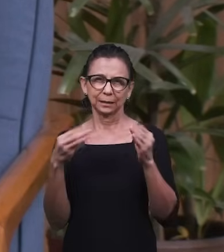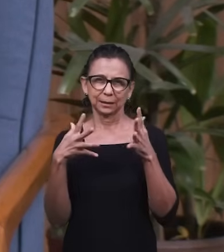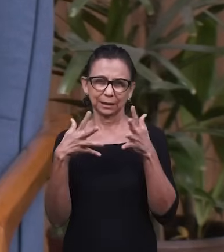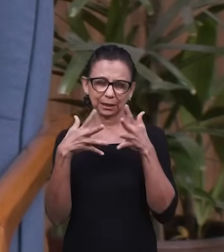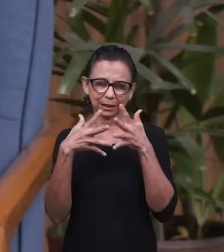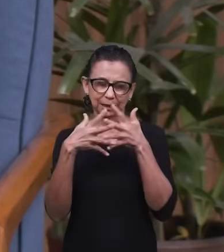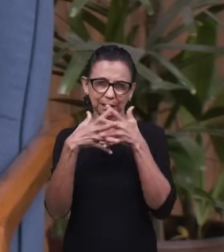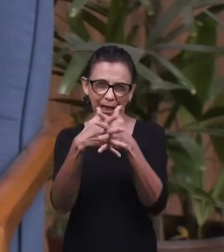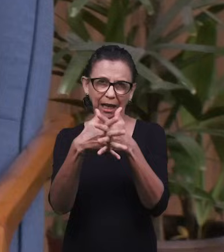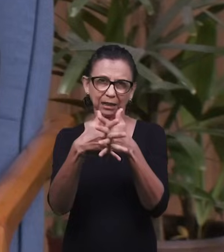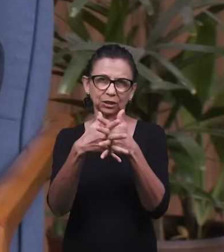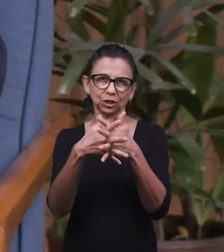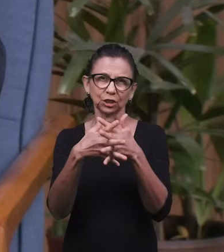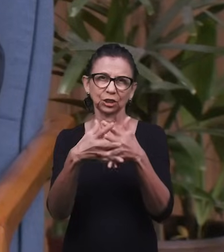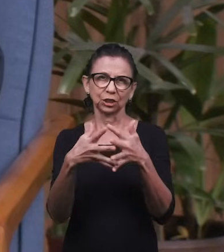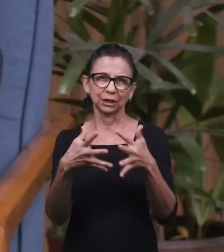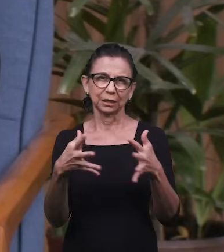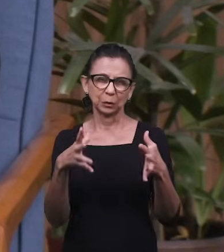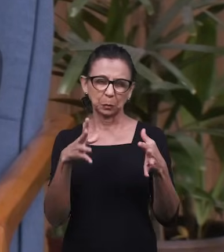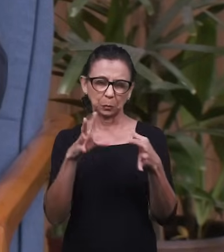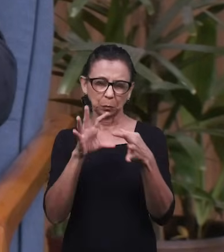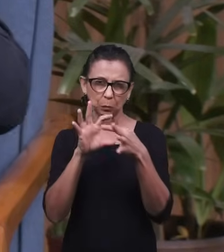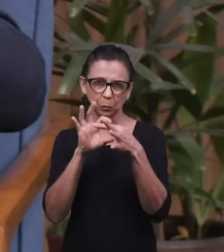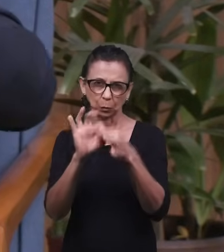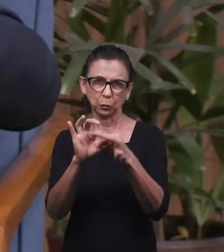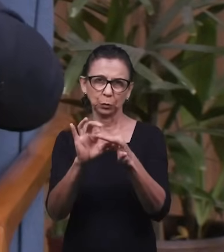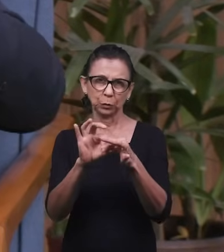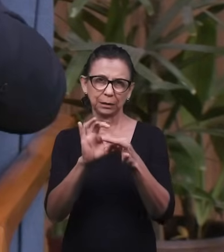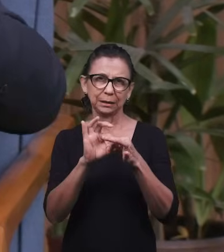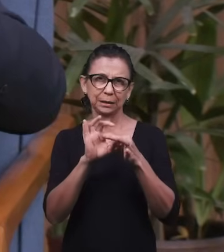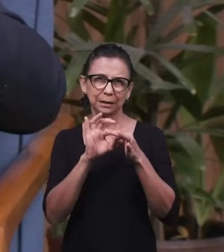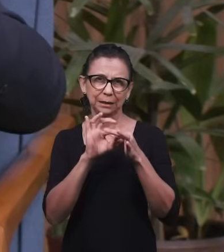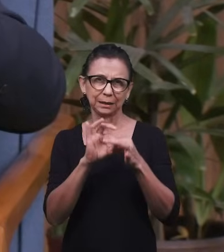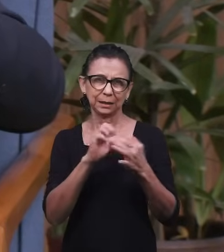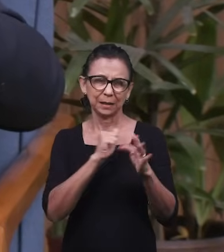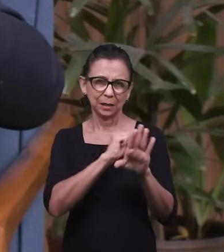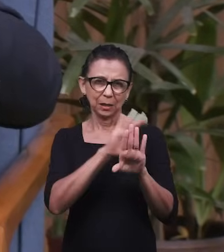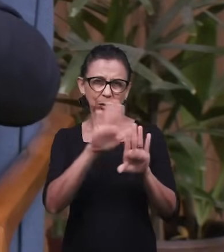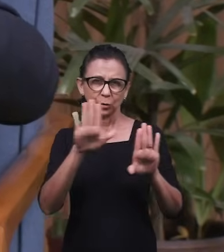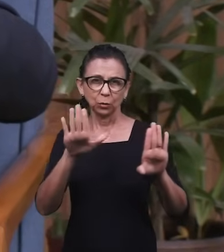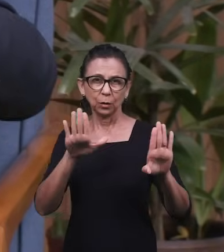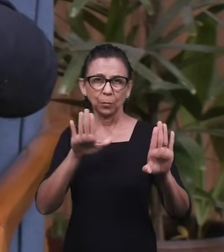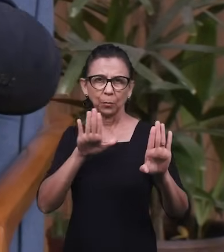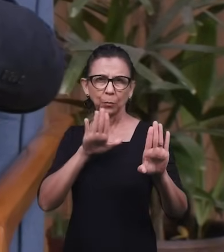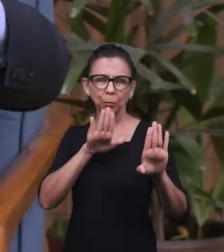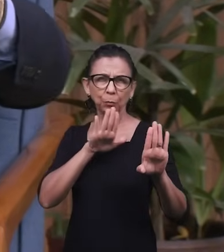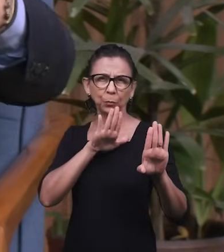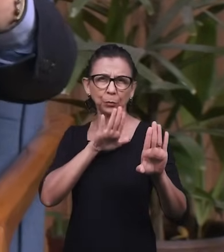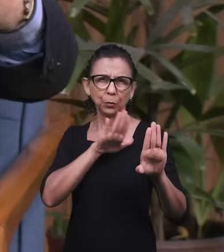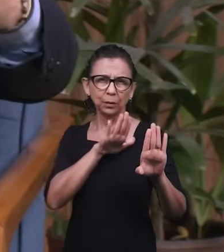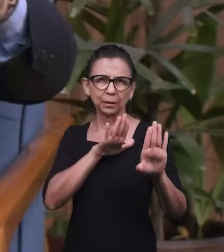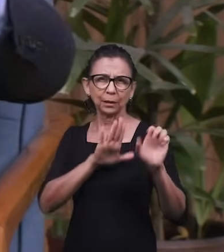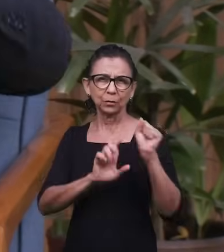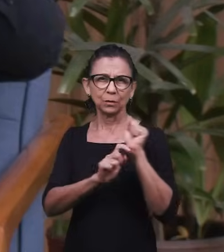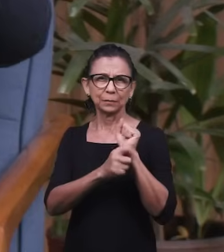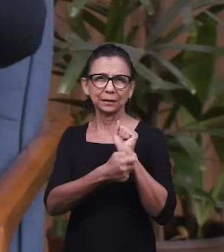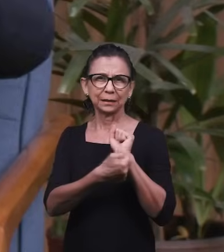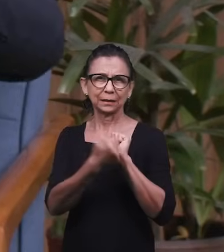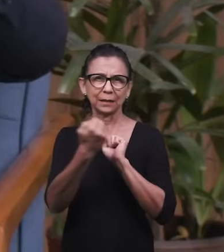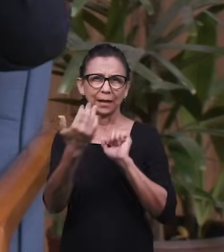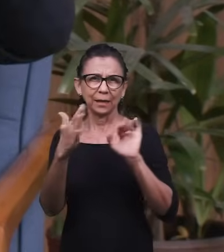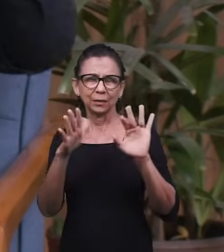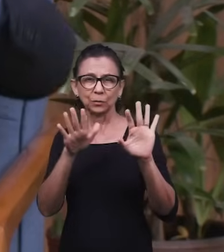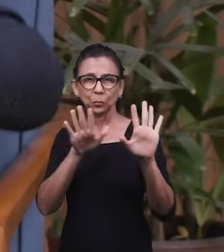ela interage, ela tem aquela expressão, né, uma linha subjacente que passa por toda a palavra. Então, nada